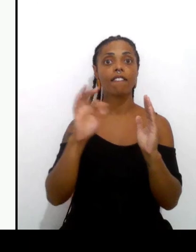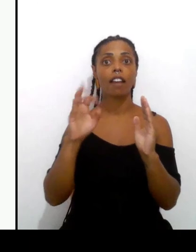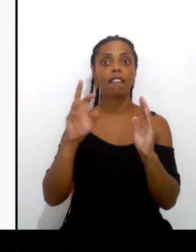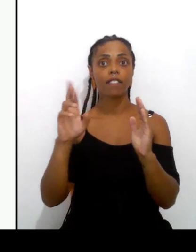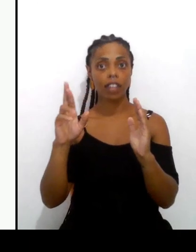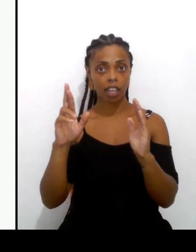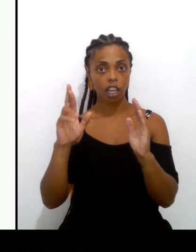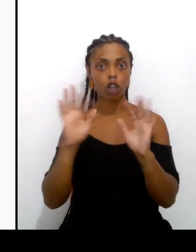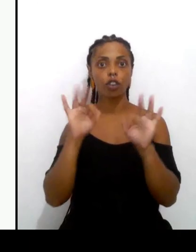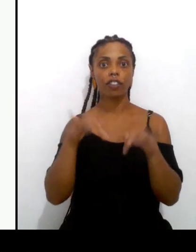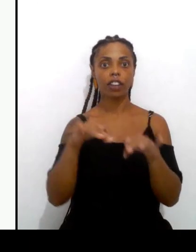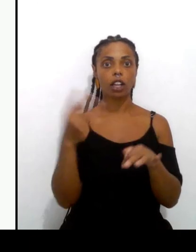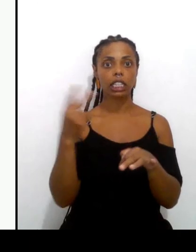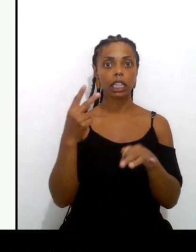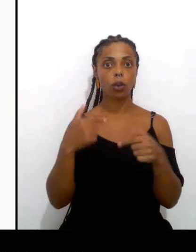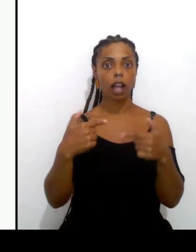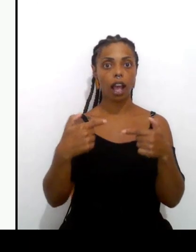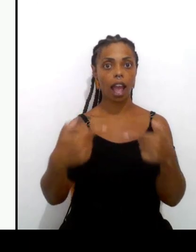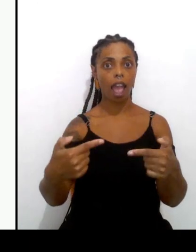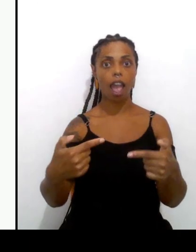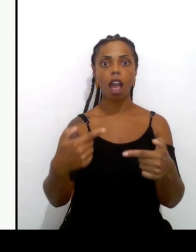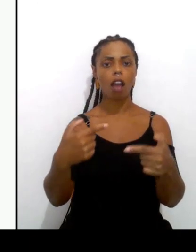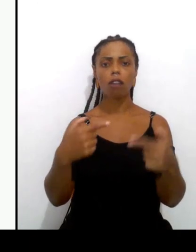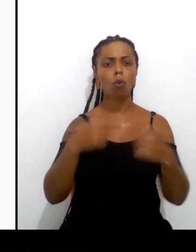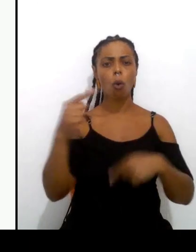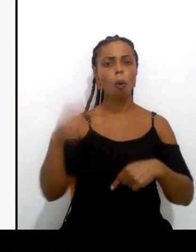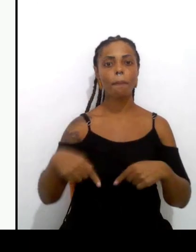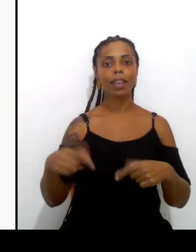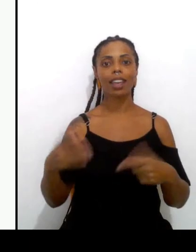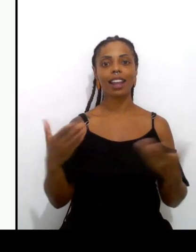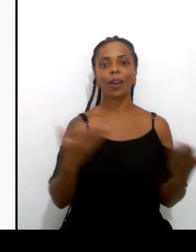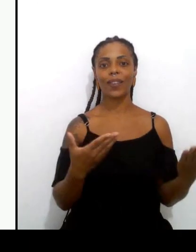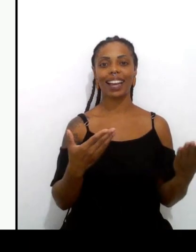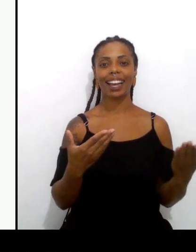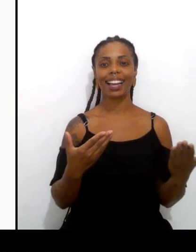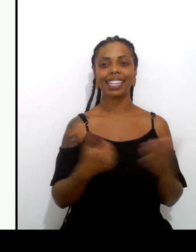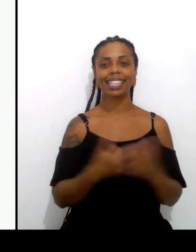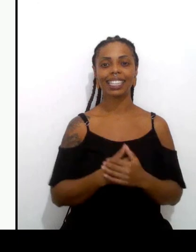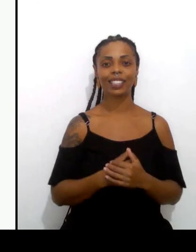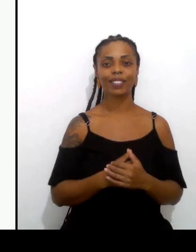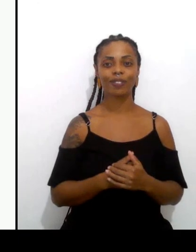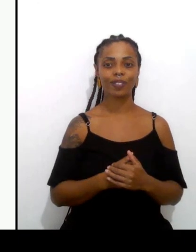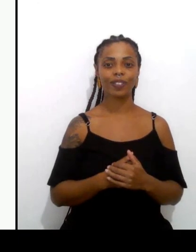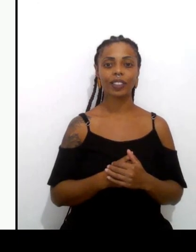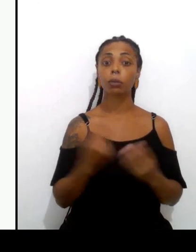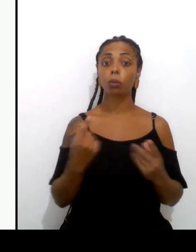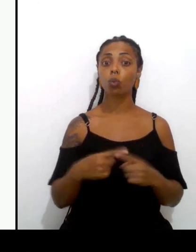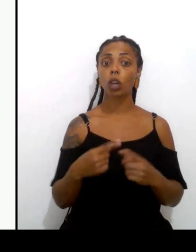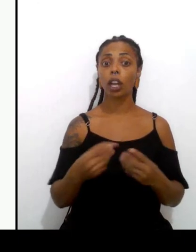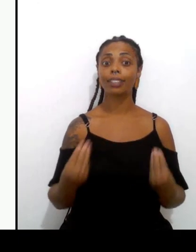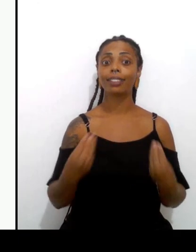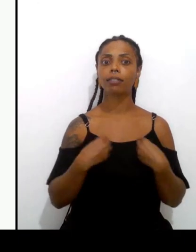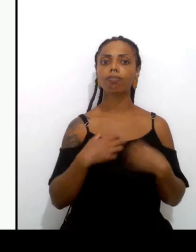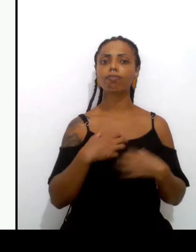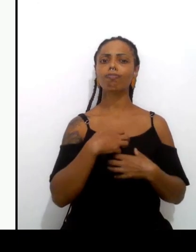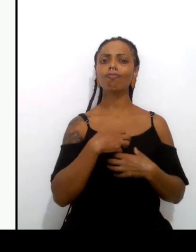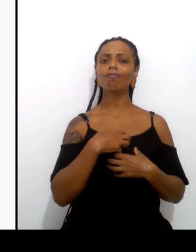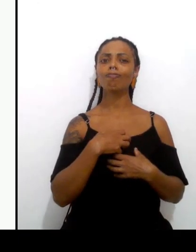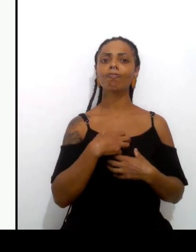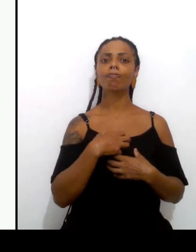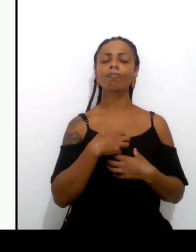com essas criaturas elas nos causam um sentimento de consternação